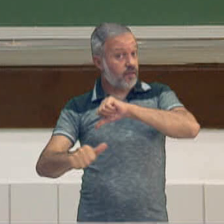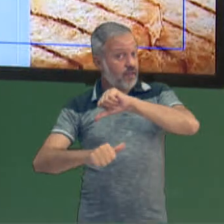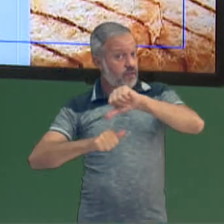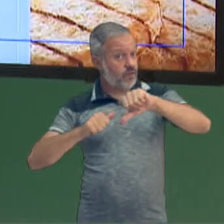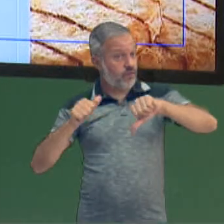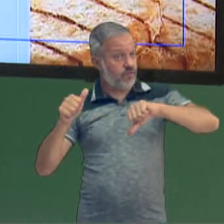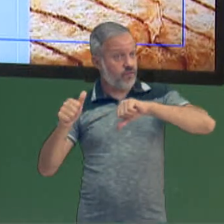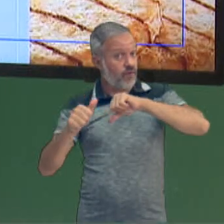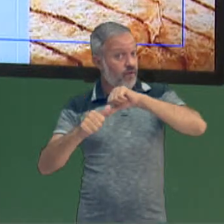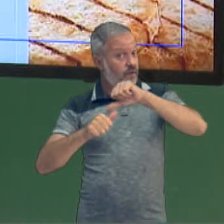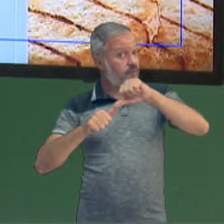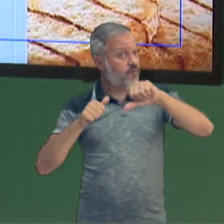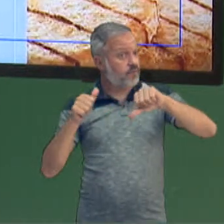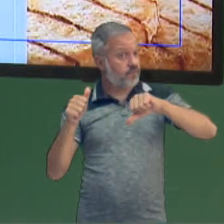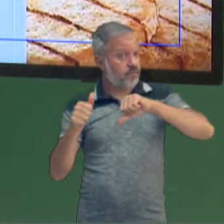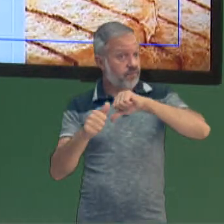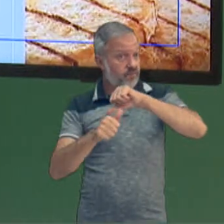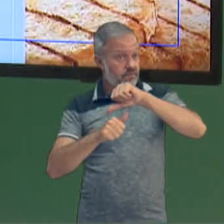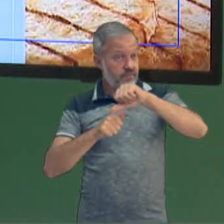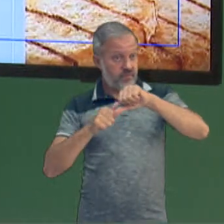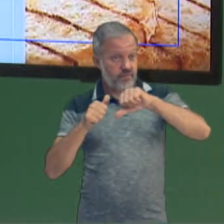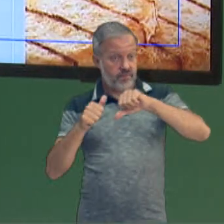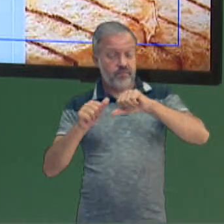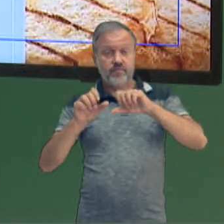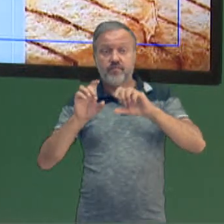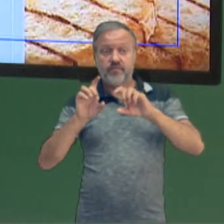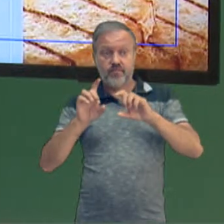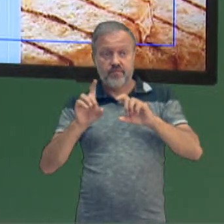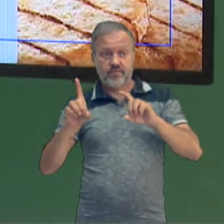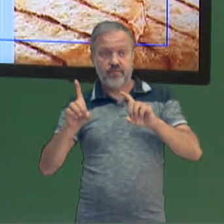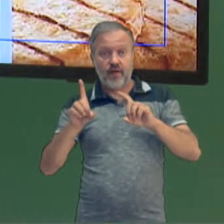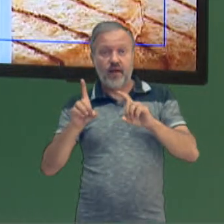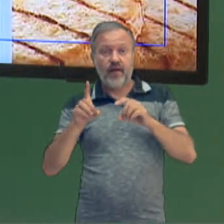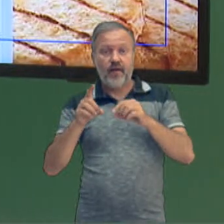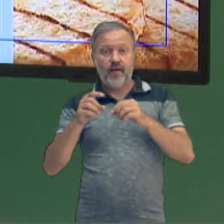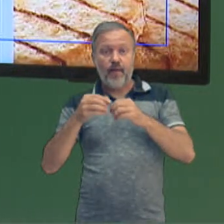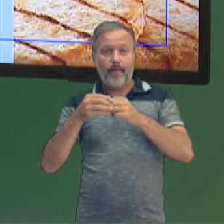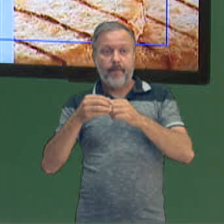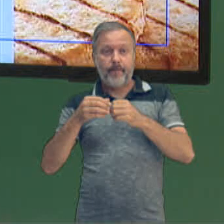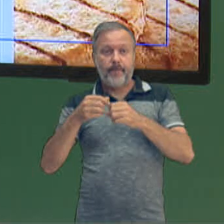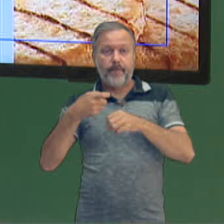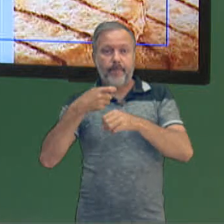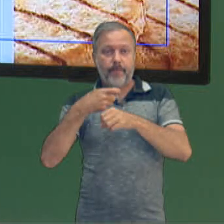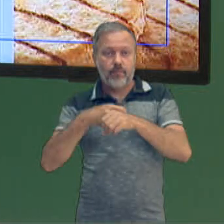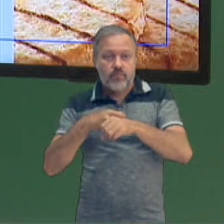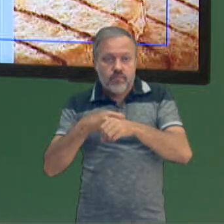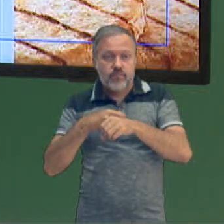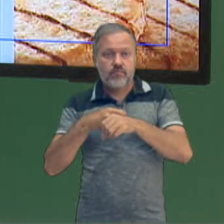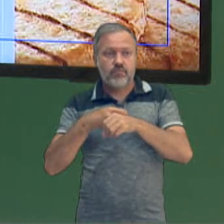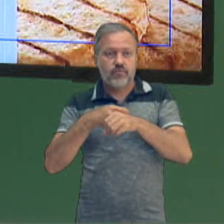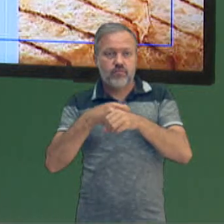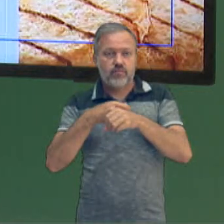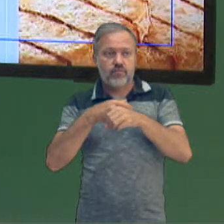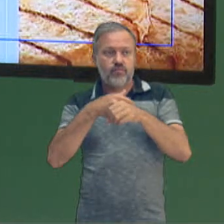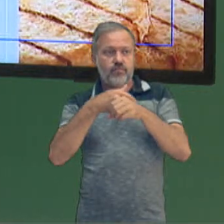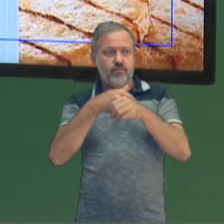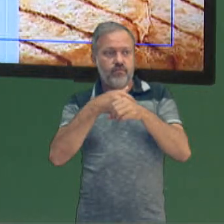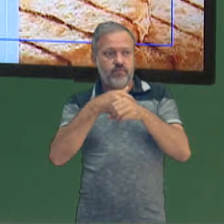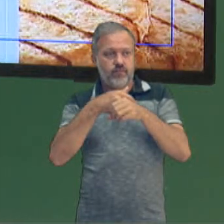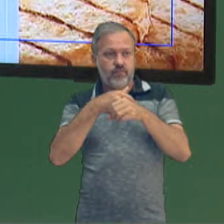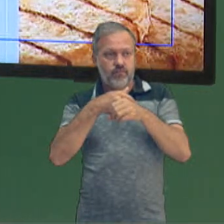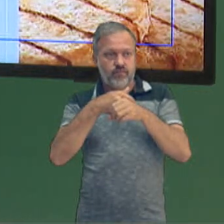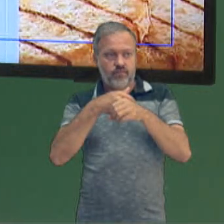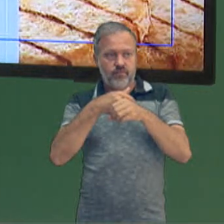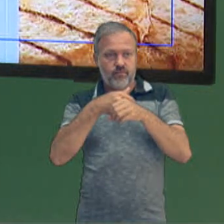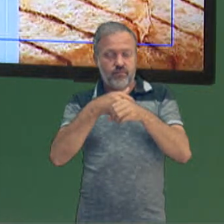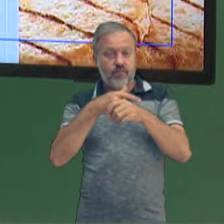ali, né, bioquimicamente, em uma gordura sólida. Então, a gordura hidrogenada é uma gordura